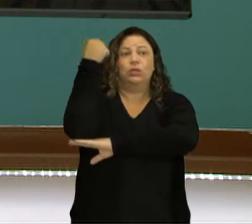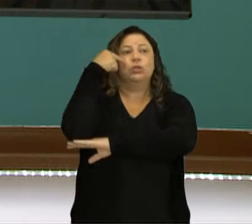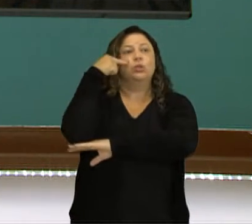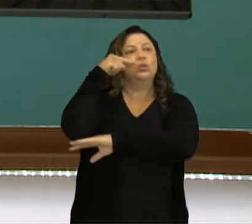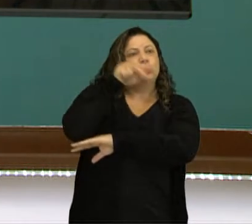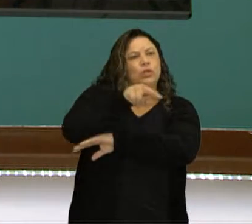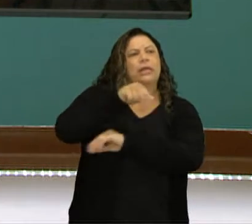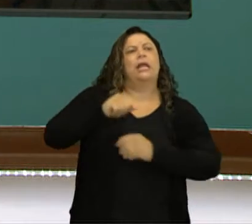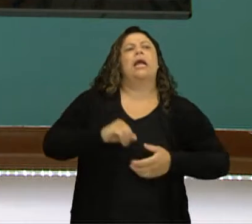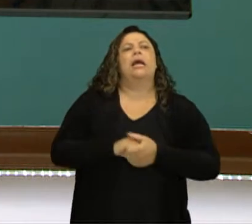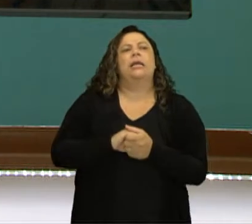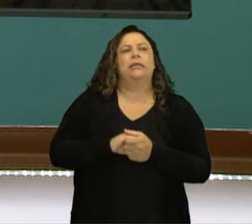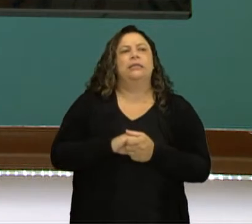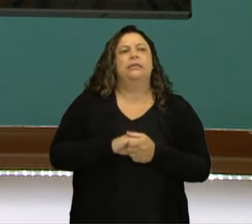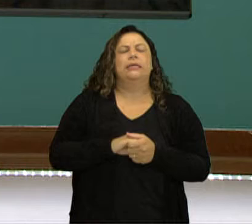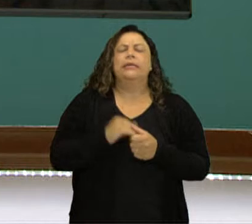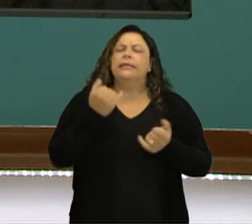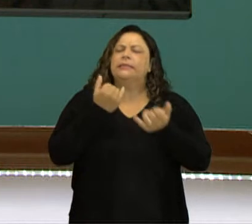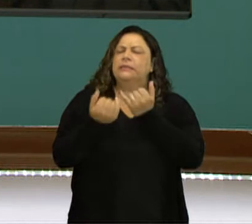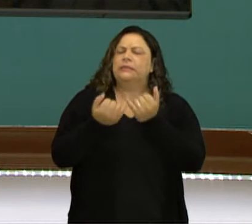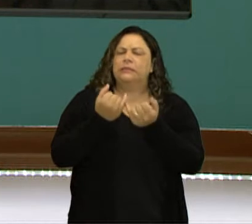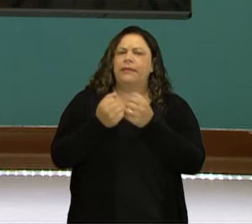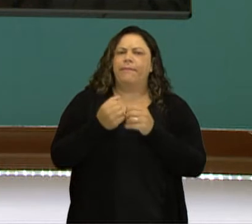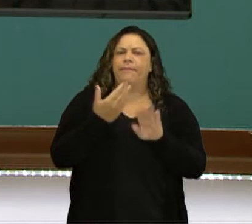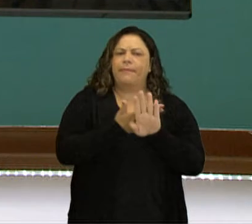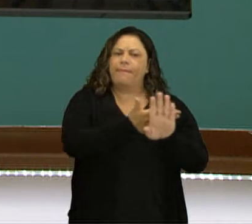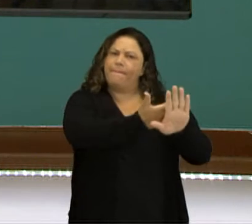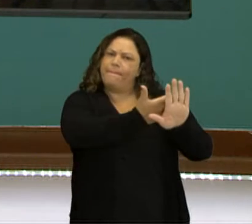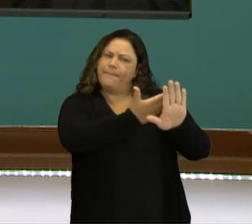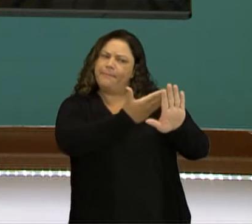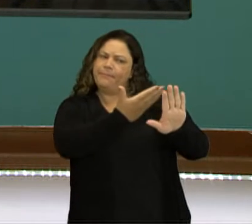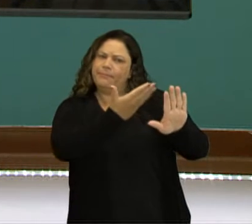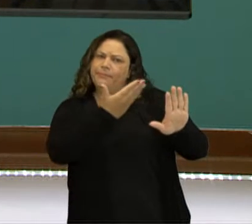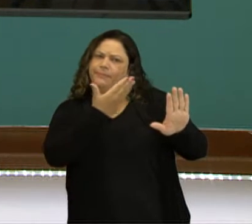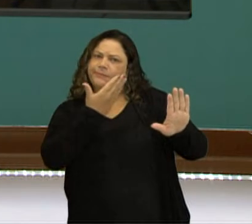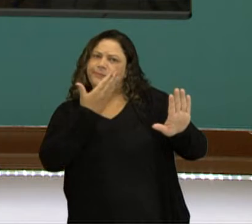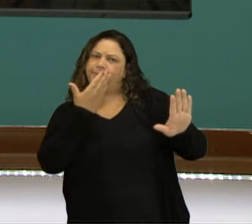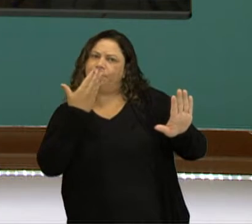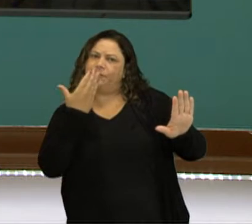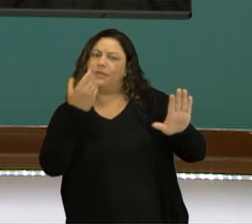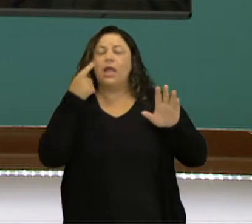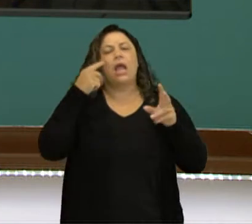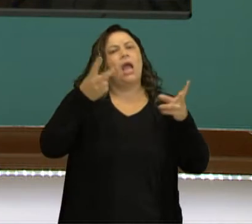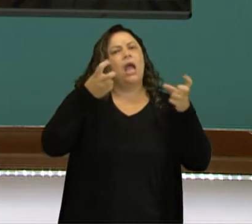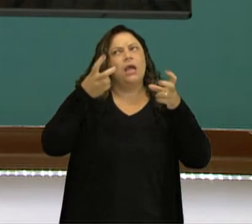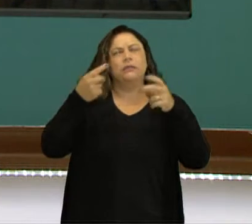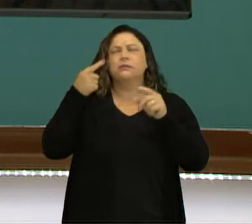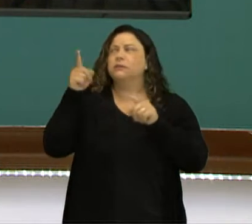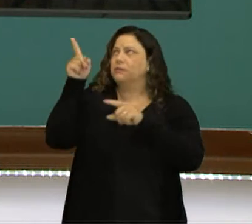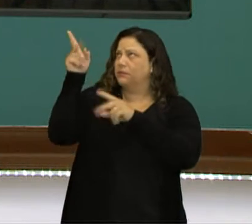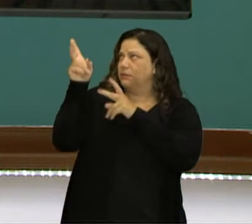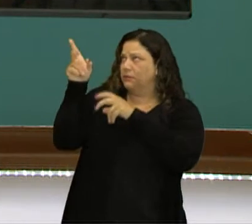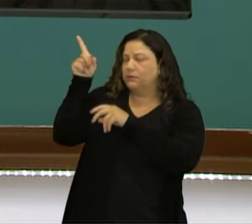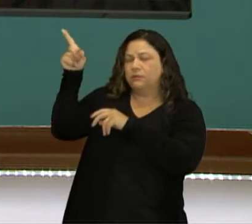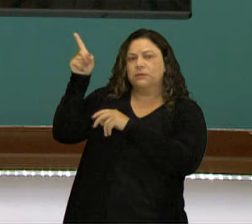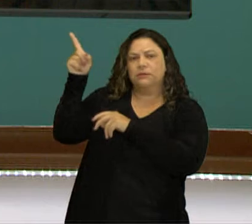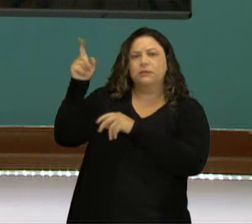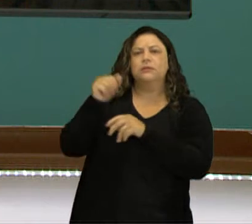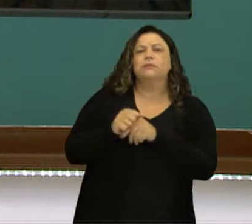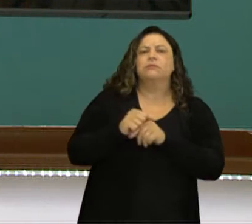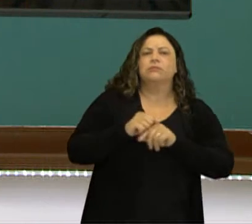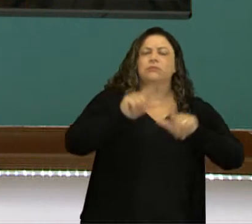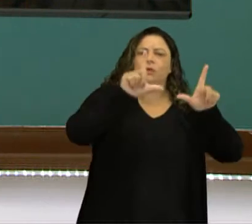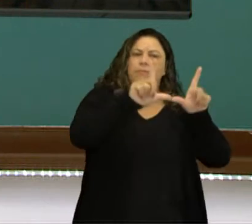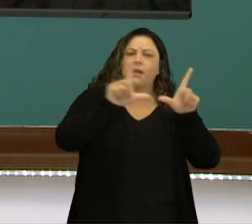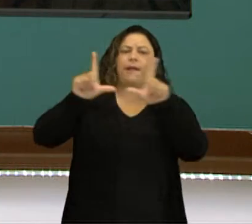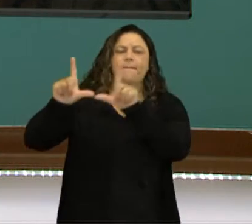senhora está se afastando do senhor e também se você observar na imagem anterior ali, na imagem da esquerda, você vai